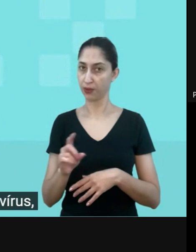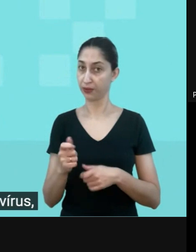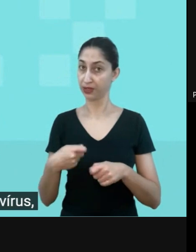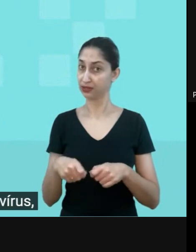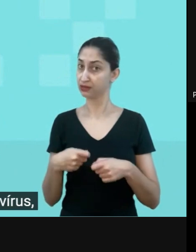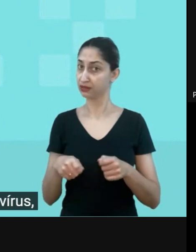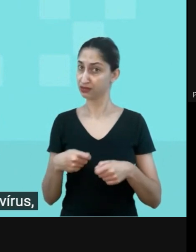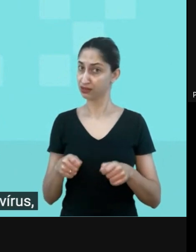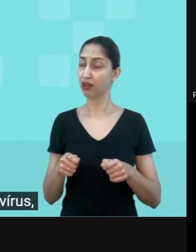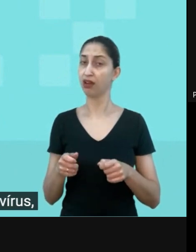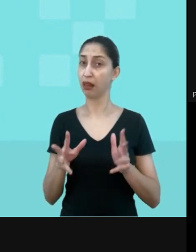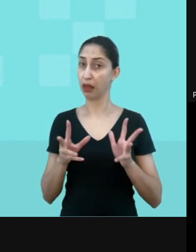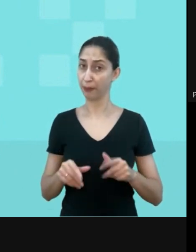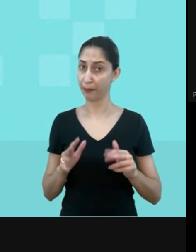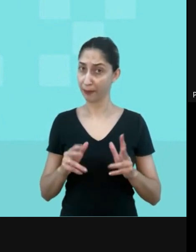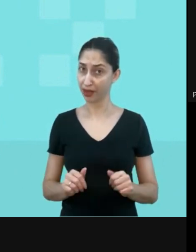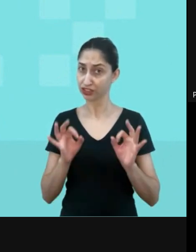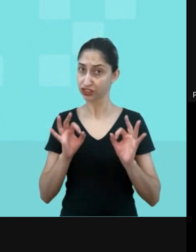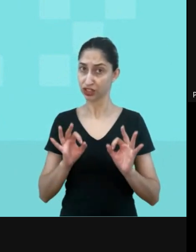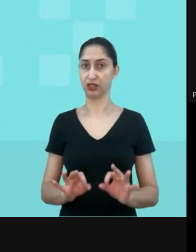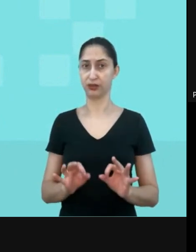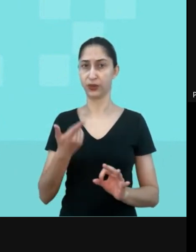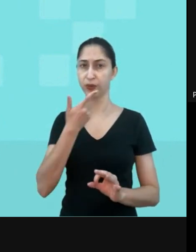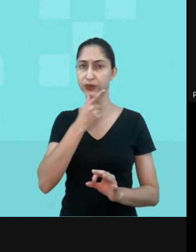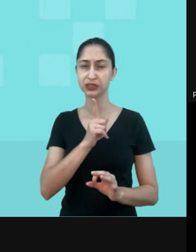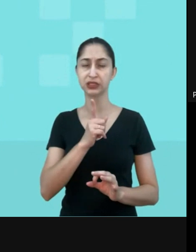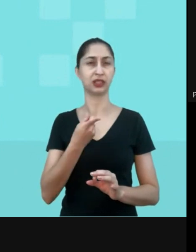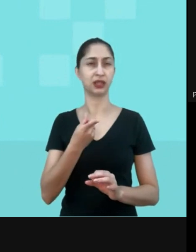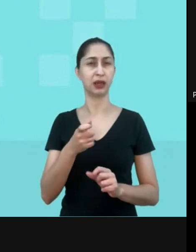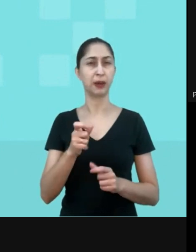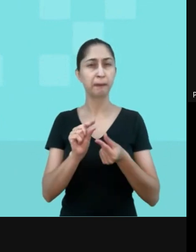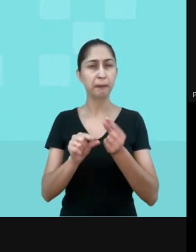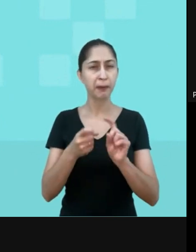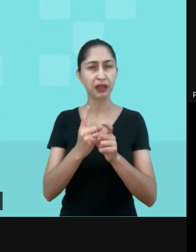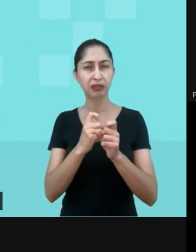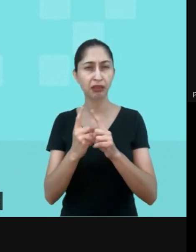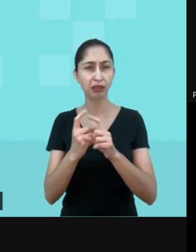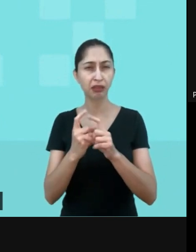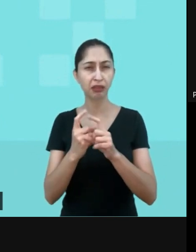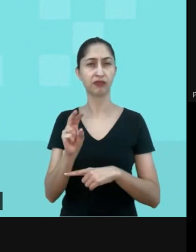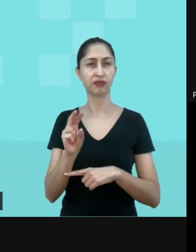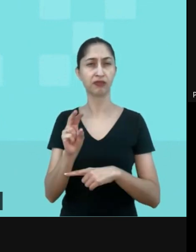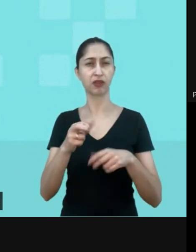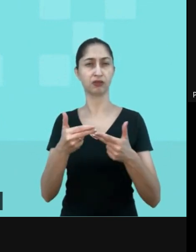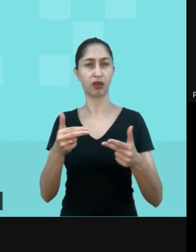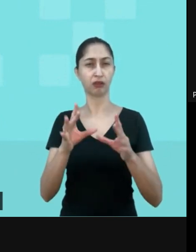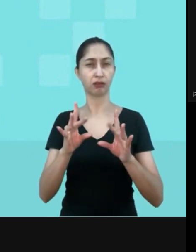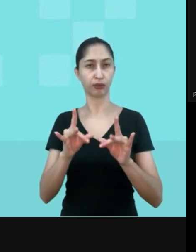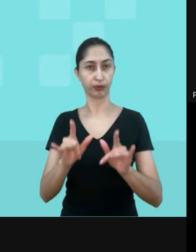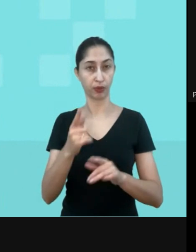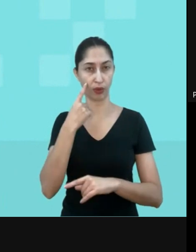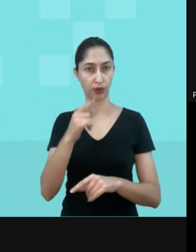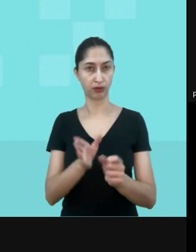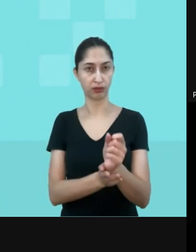vai eliminar as bactérias e os vírus fazendo desse jeito. Mas não é só a palma da mão. Tem que ir um pouco nos punhos aqui,